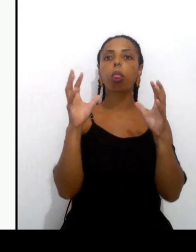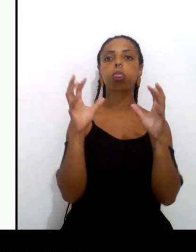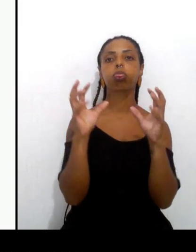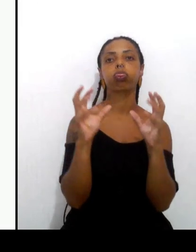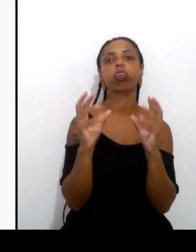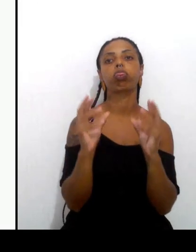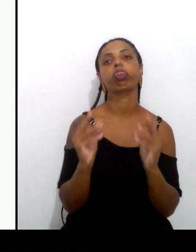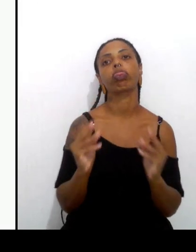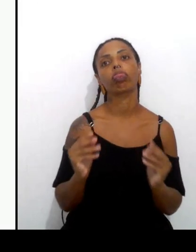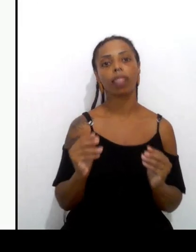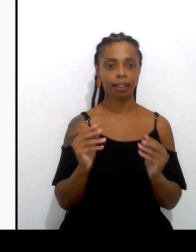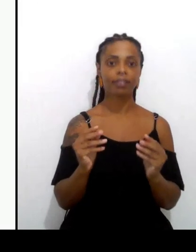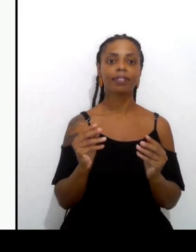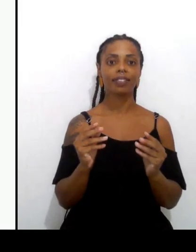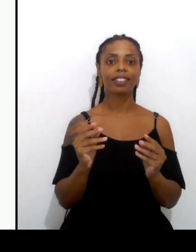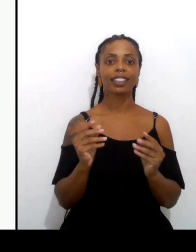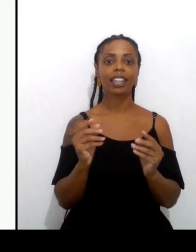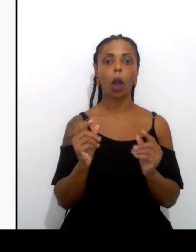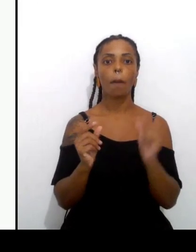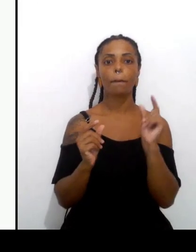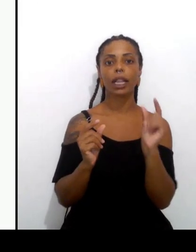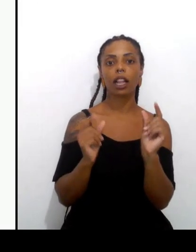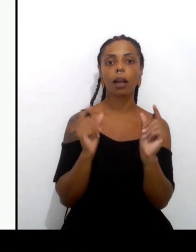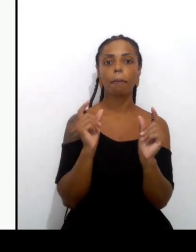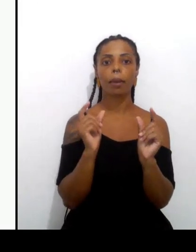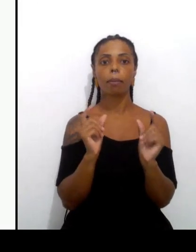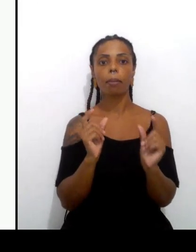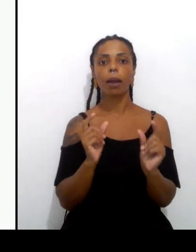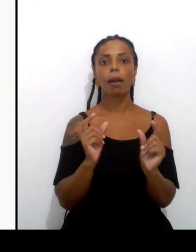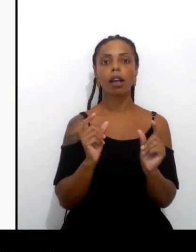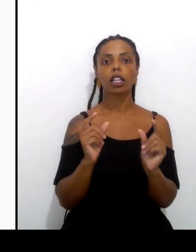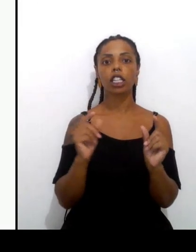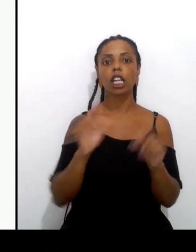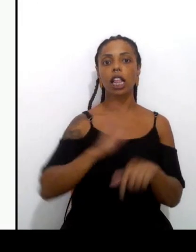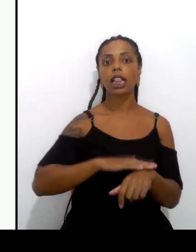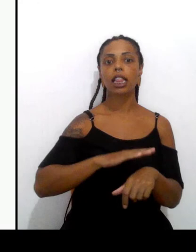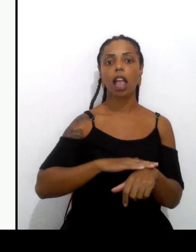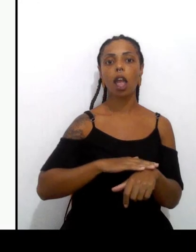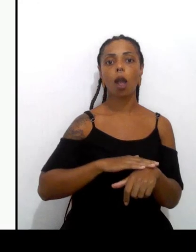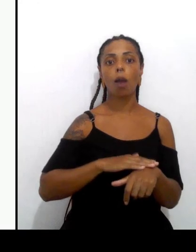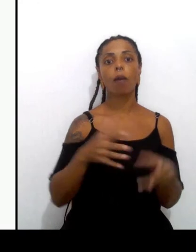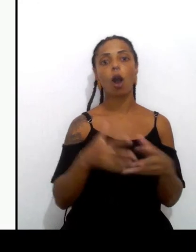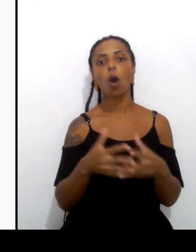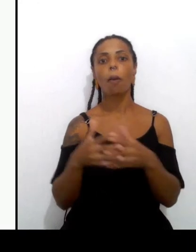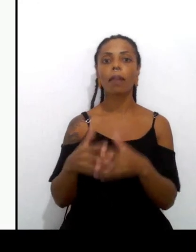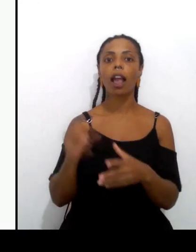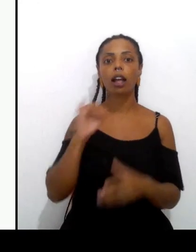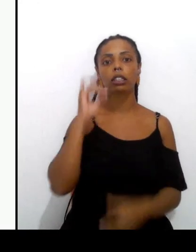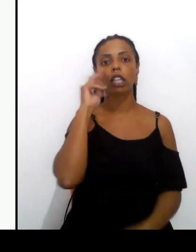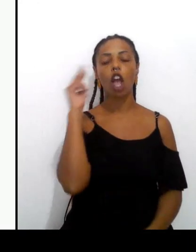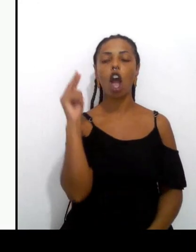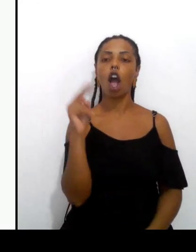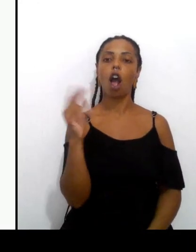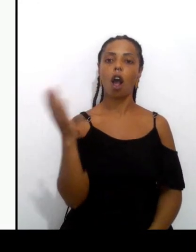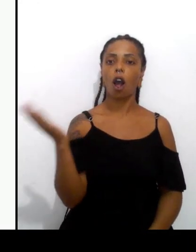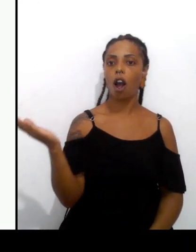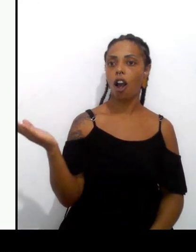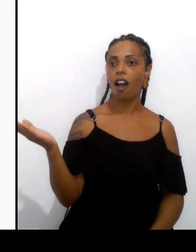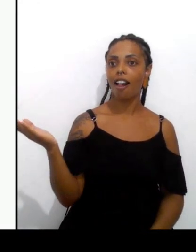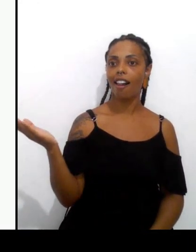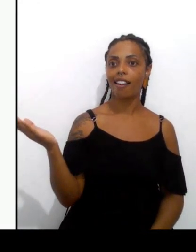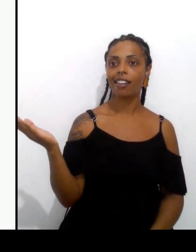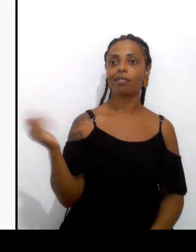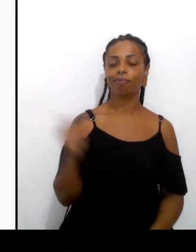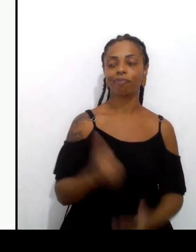os fragmentos aqui de tempo são complicados quando olhamos para essa figura esse corpo ou esse